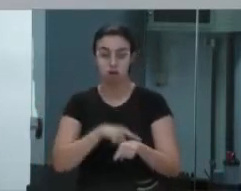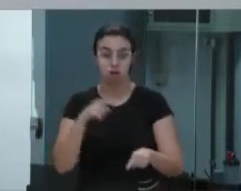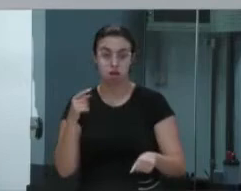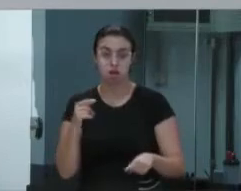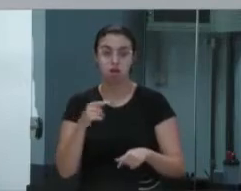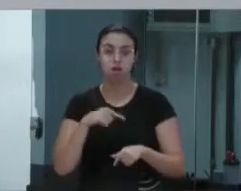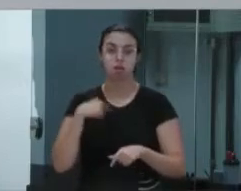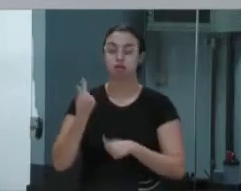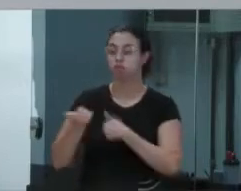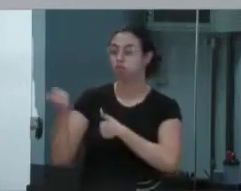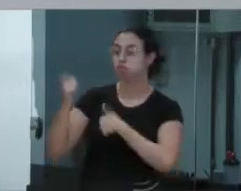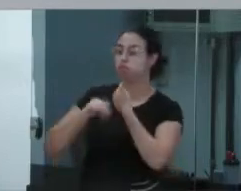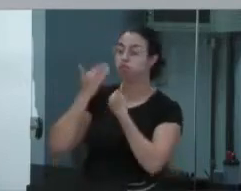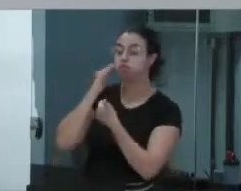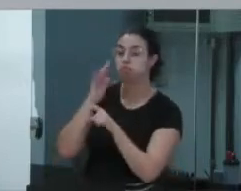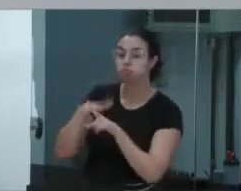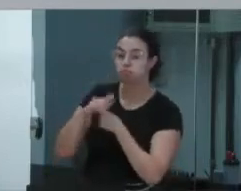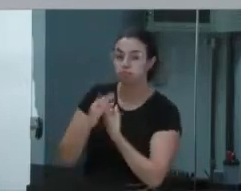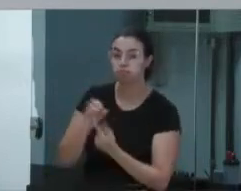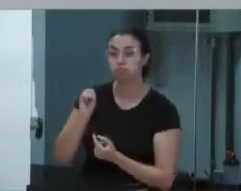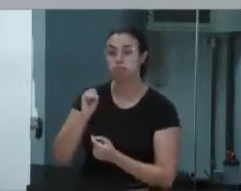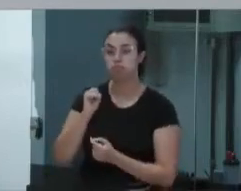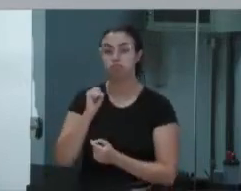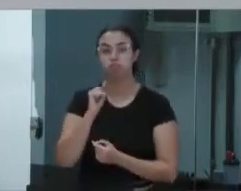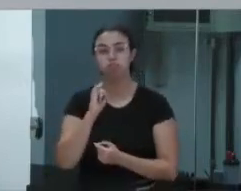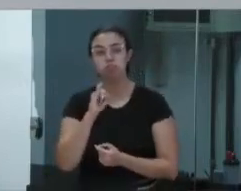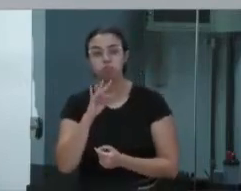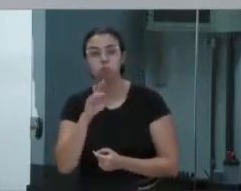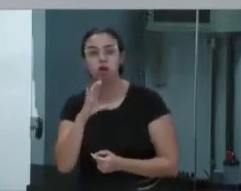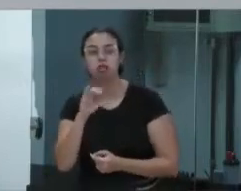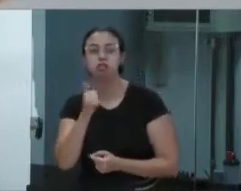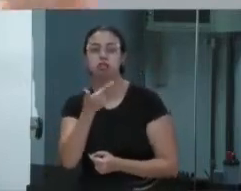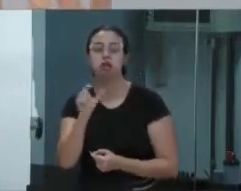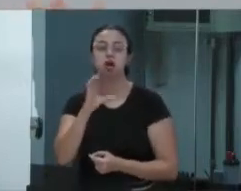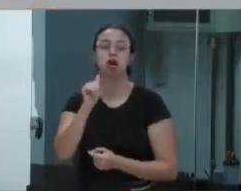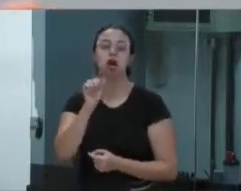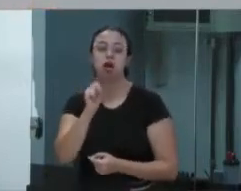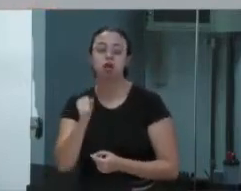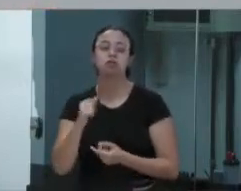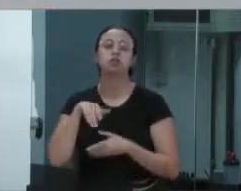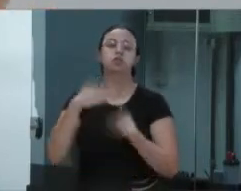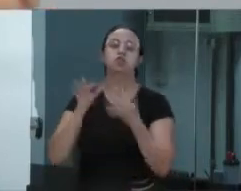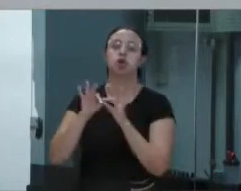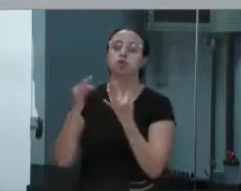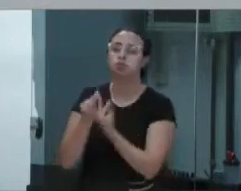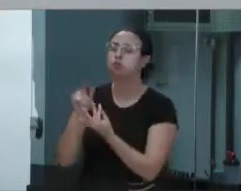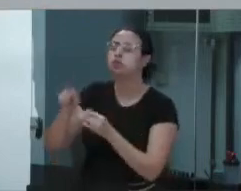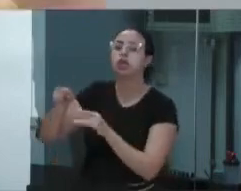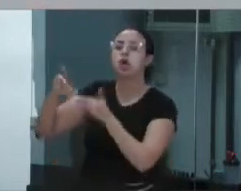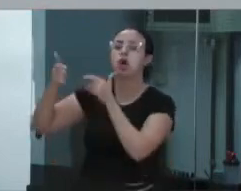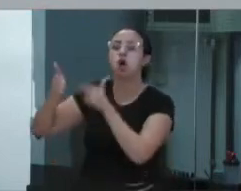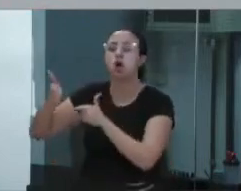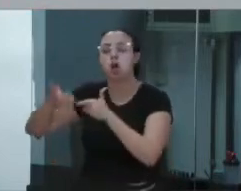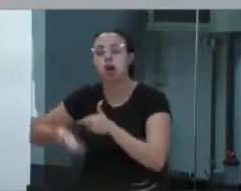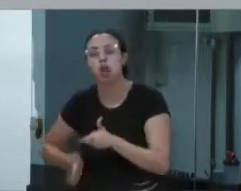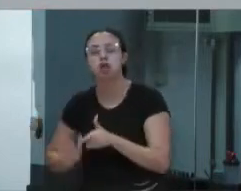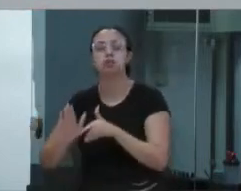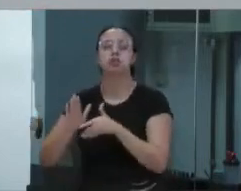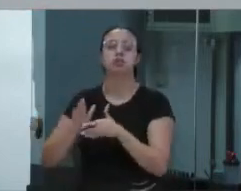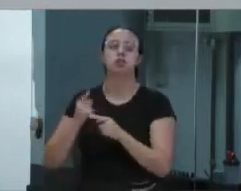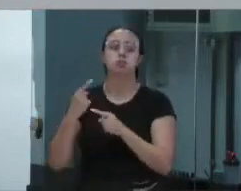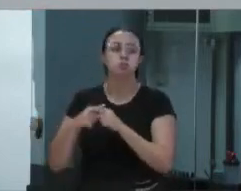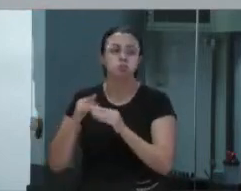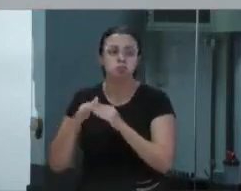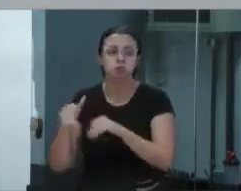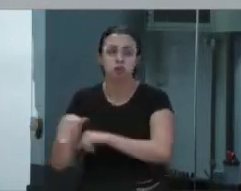fazer a avaliação do caso, entender por que que aquele sujeito está na rua, quem é a família dele, de onde ele veio, esses vínculos. Né, ele vai